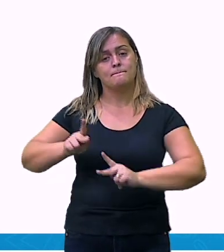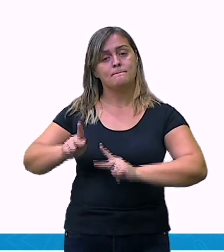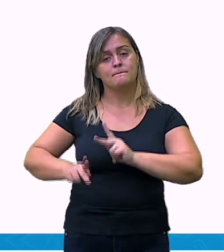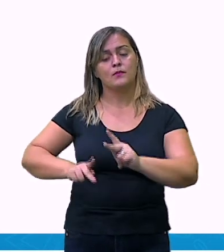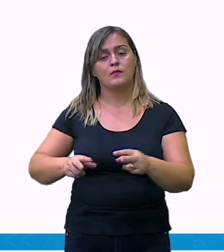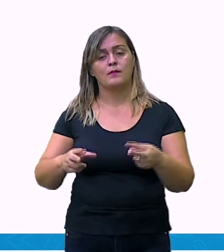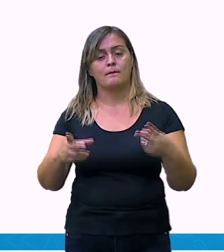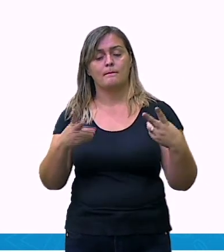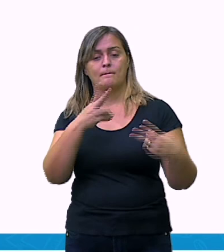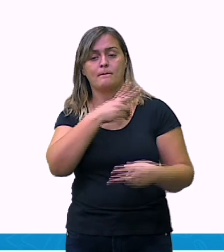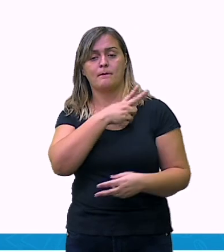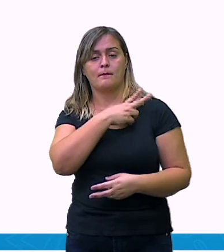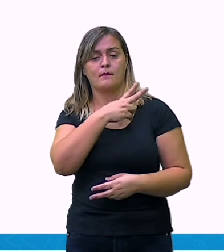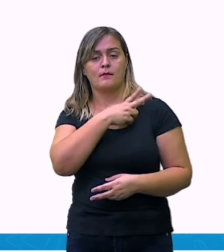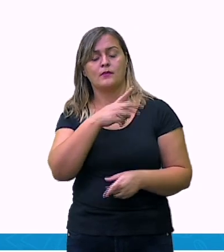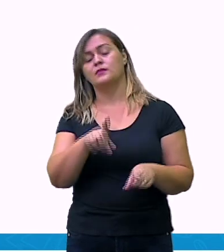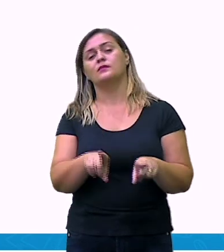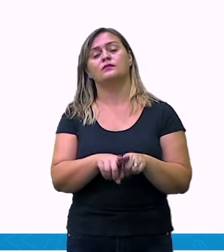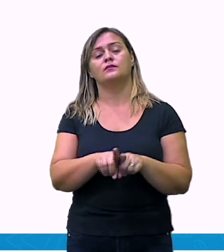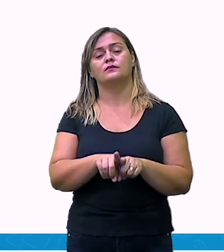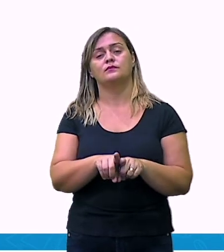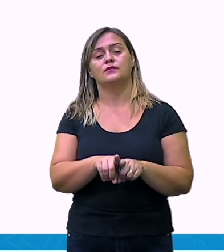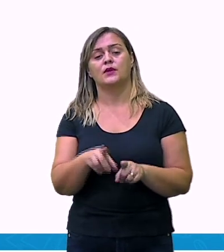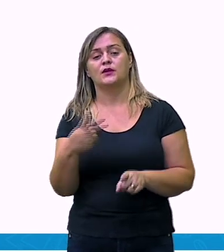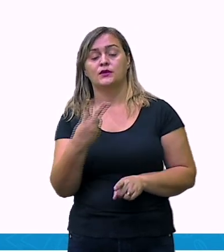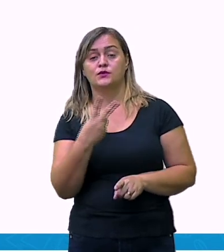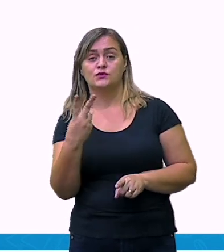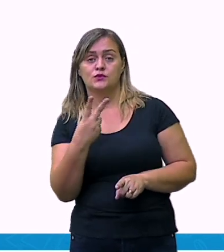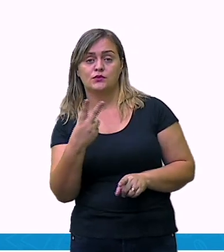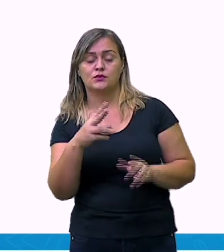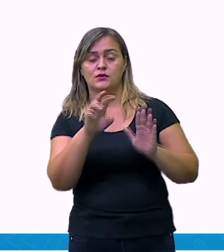temos também o Estatuto do Idoso.